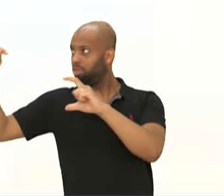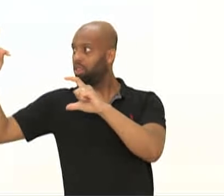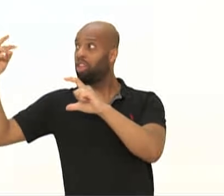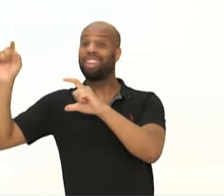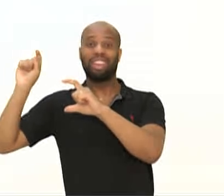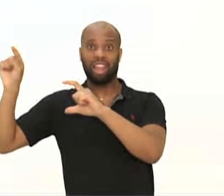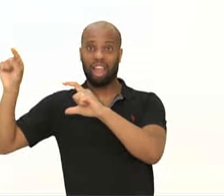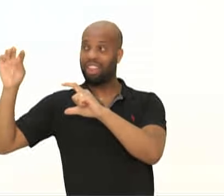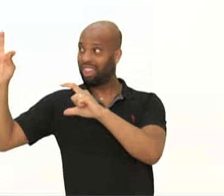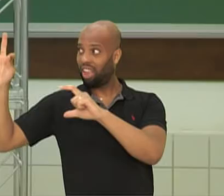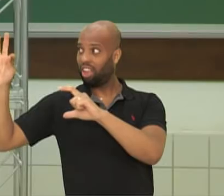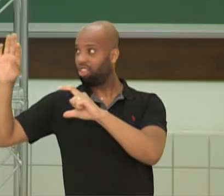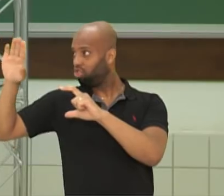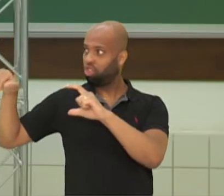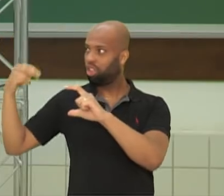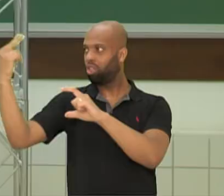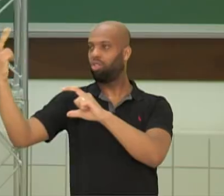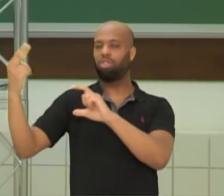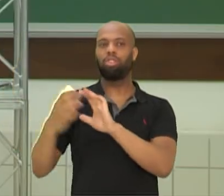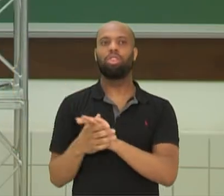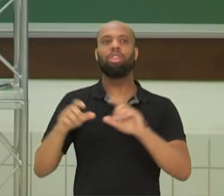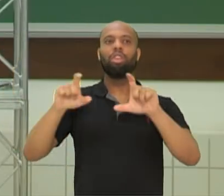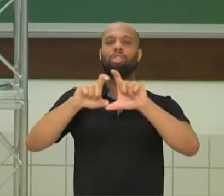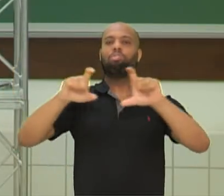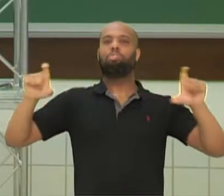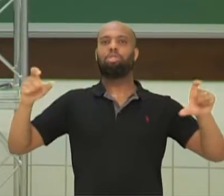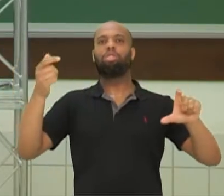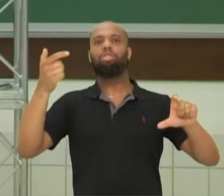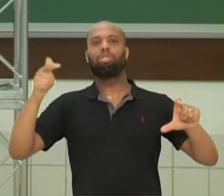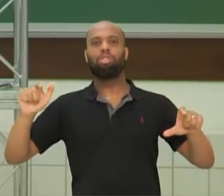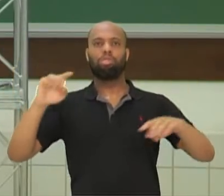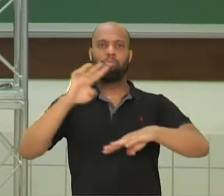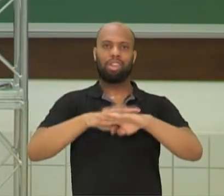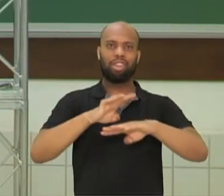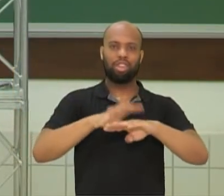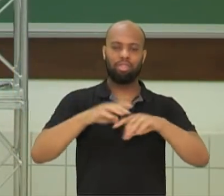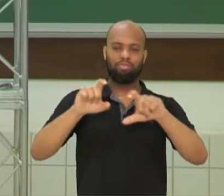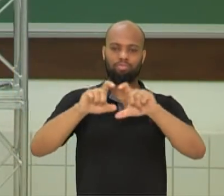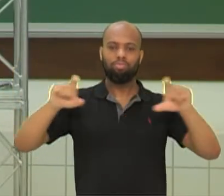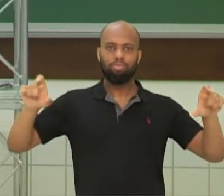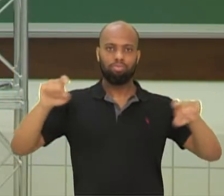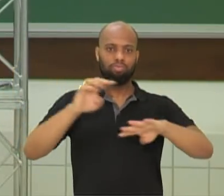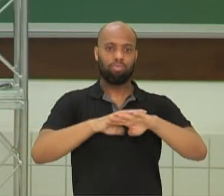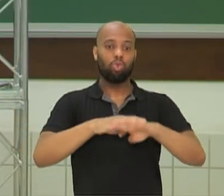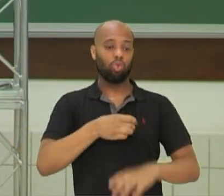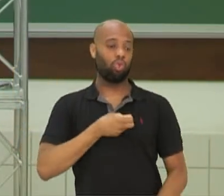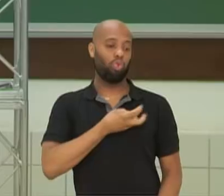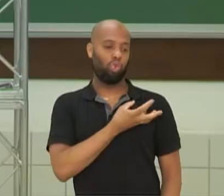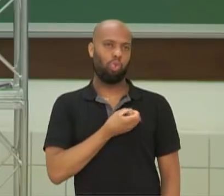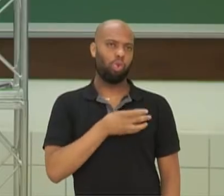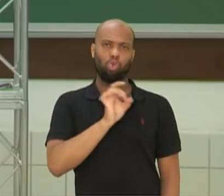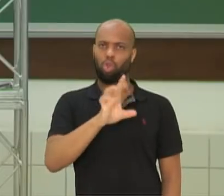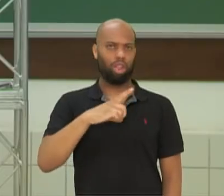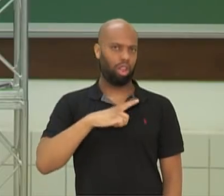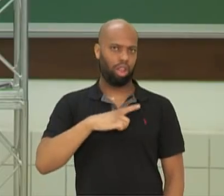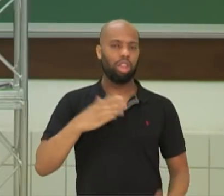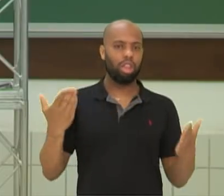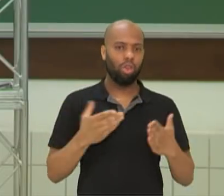2. E aqui, de novo, a gente tem uma expressão numérica e